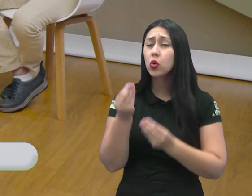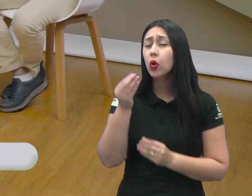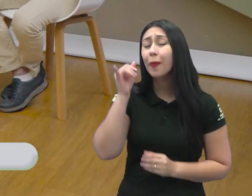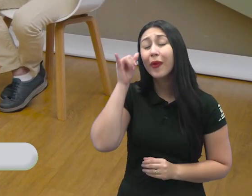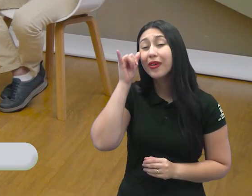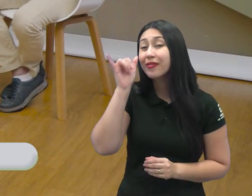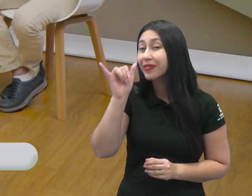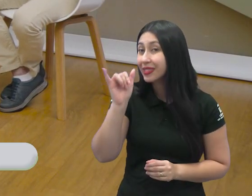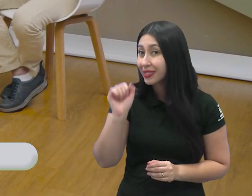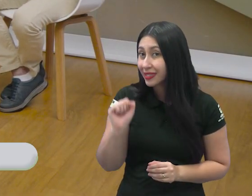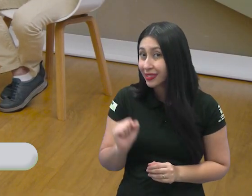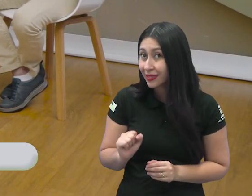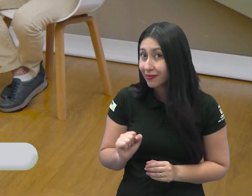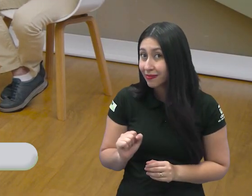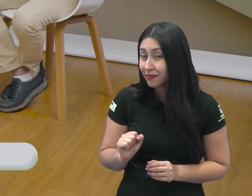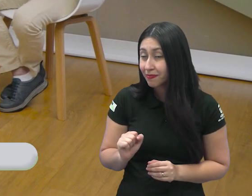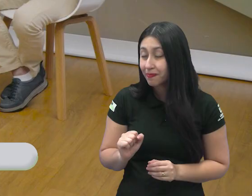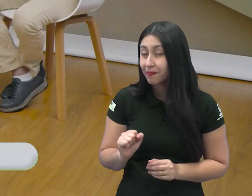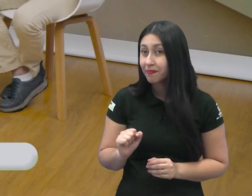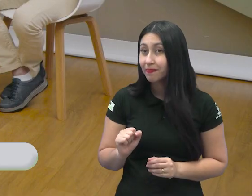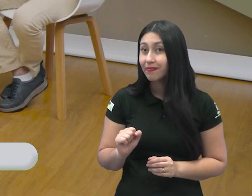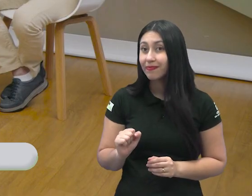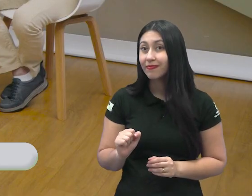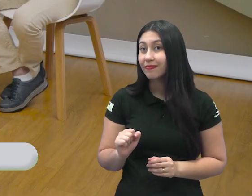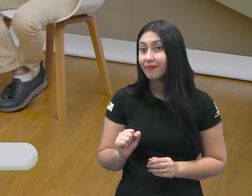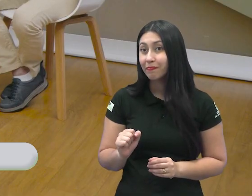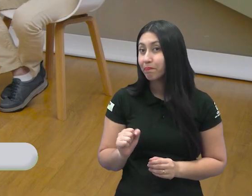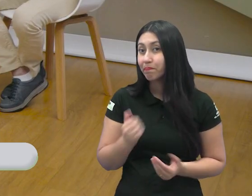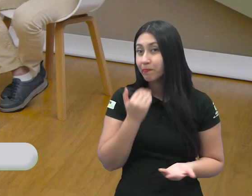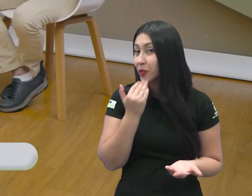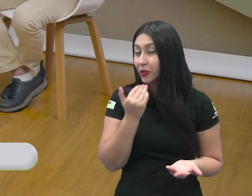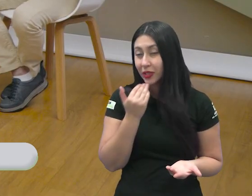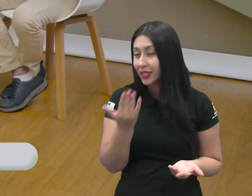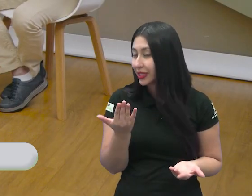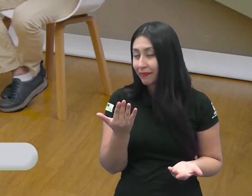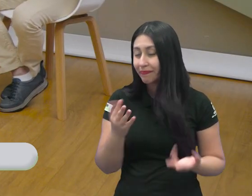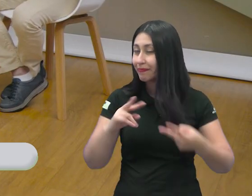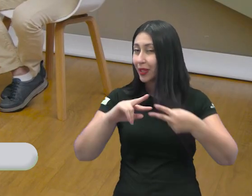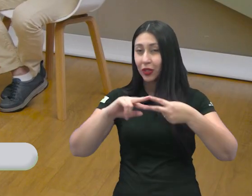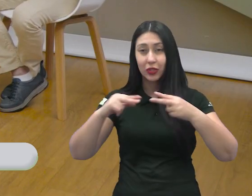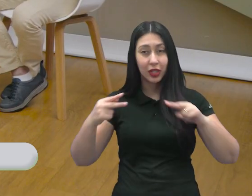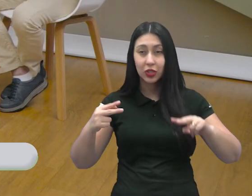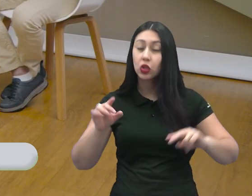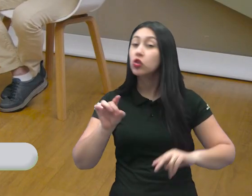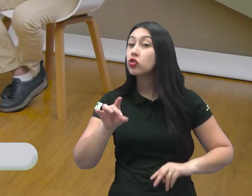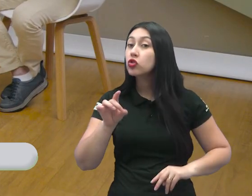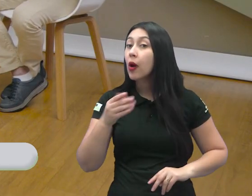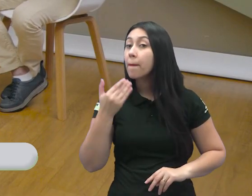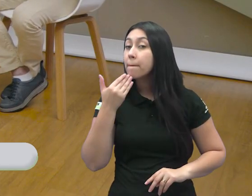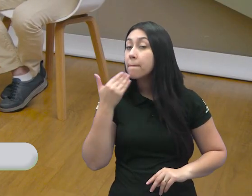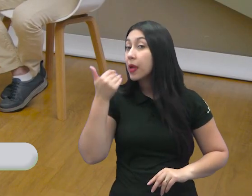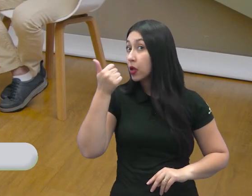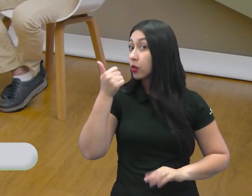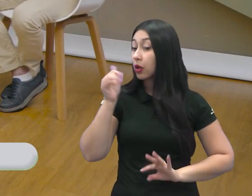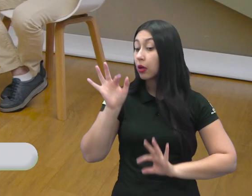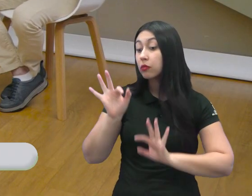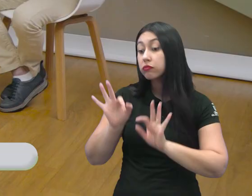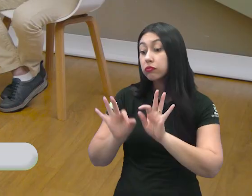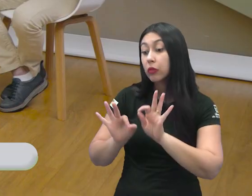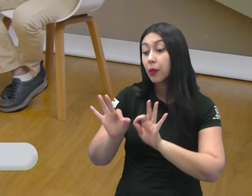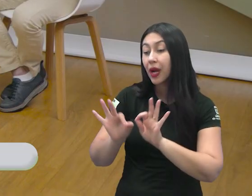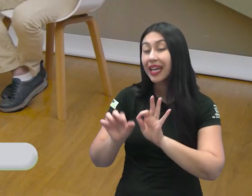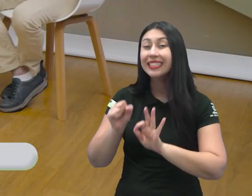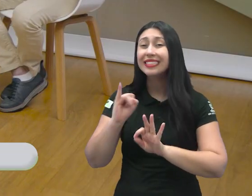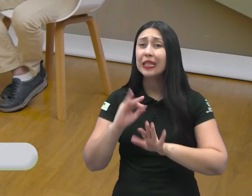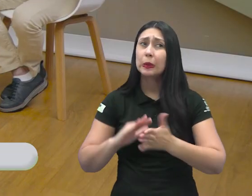joanete? É genético, não tem como evitar. Você pode melhorar a sua condição. Se te incomoda